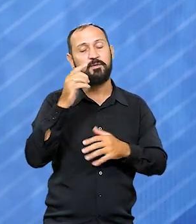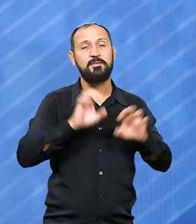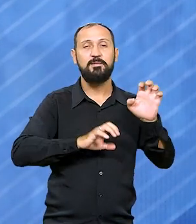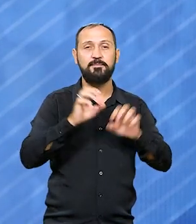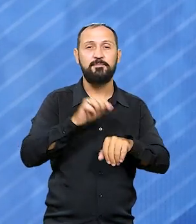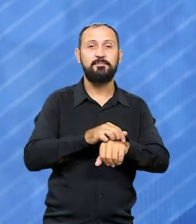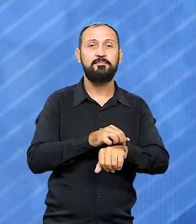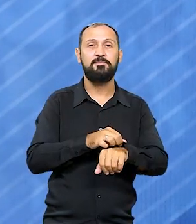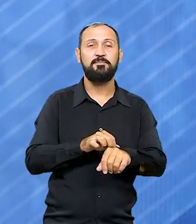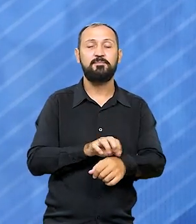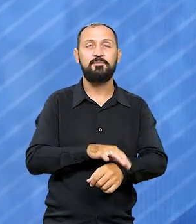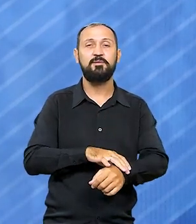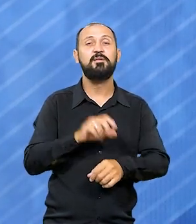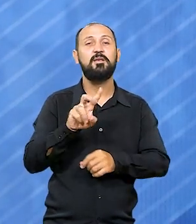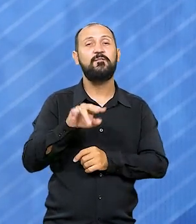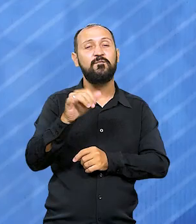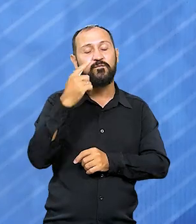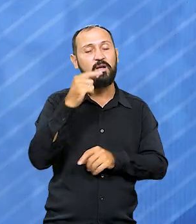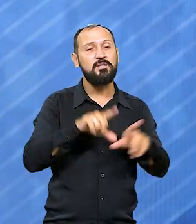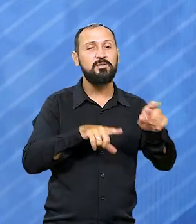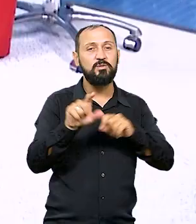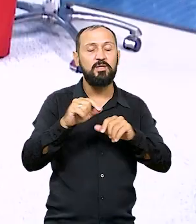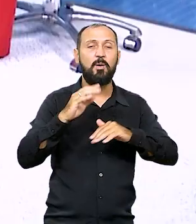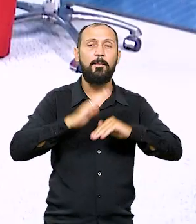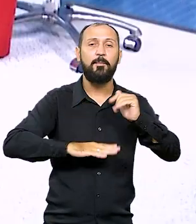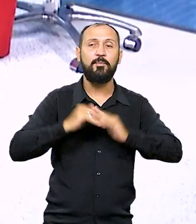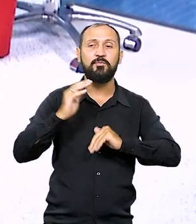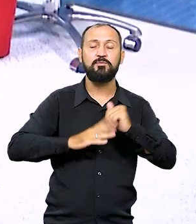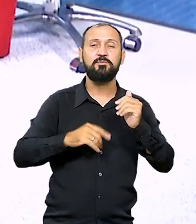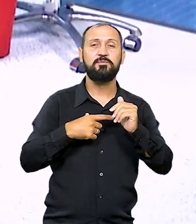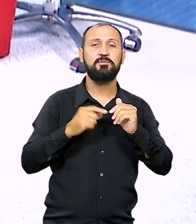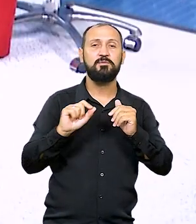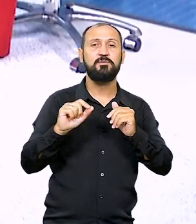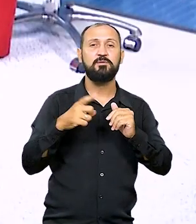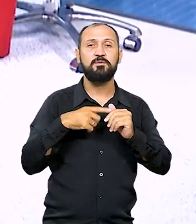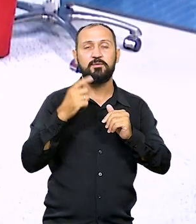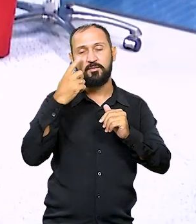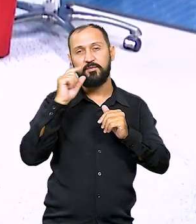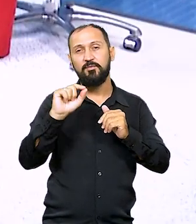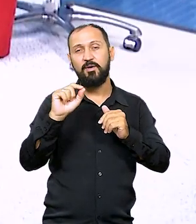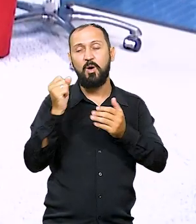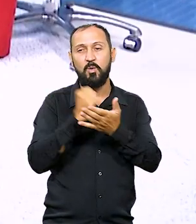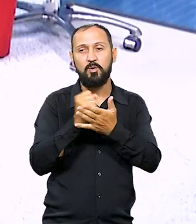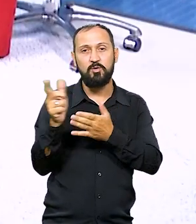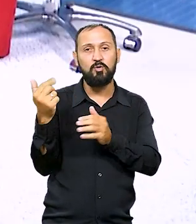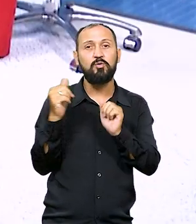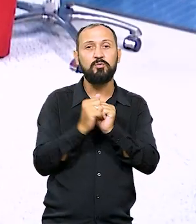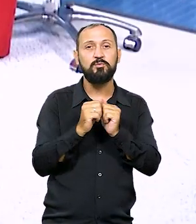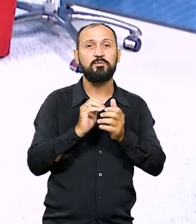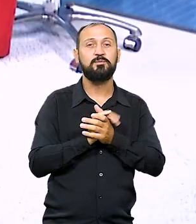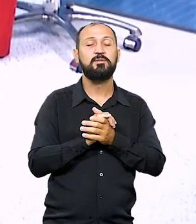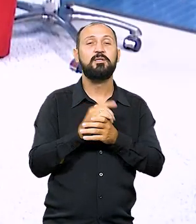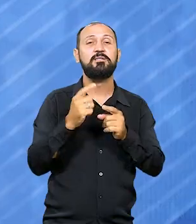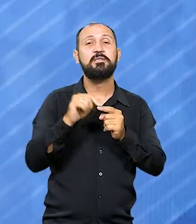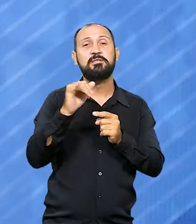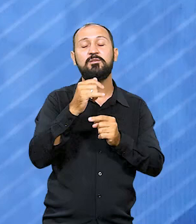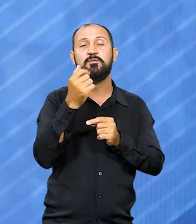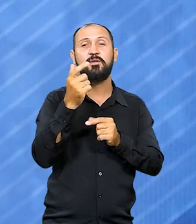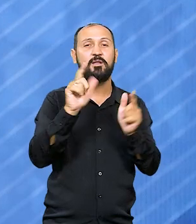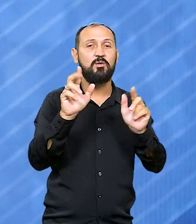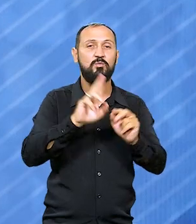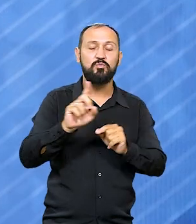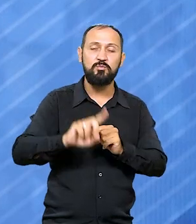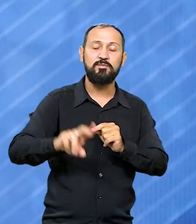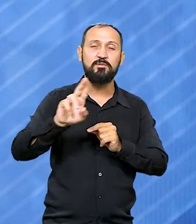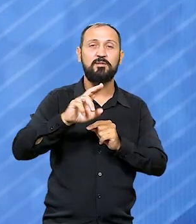tem que procurar essa empresa intermediadora que vai selecionar os profissionais e você vai contratar através dela. Senão, o